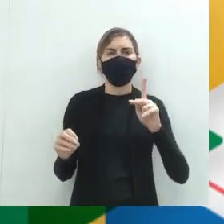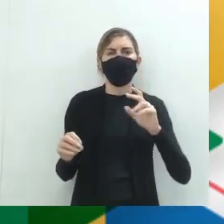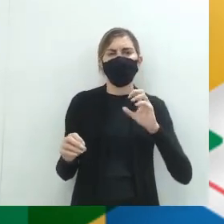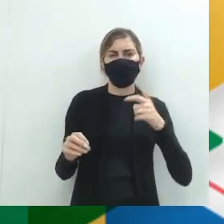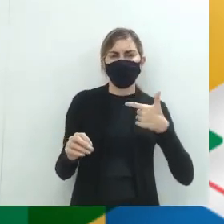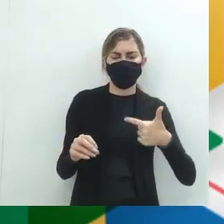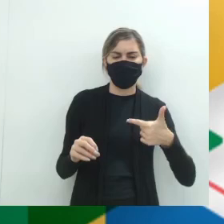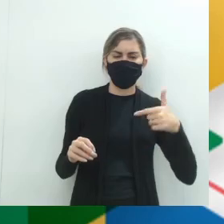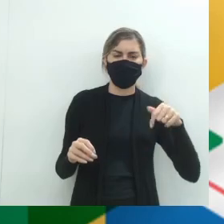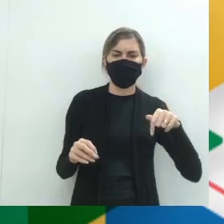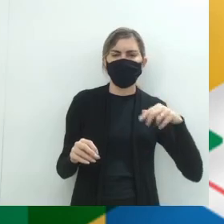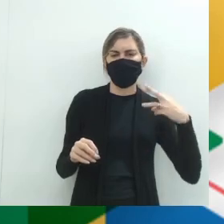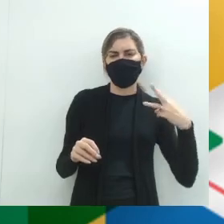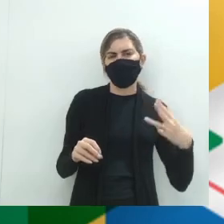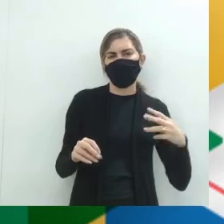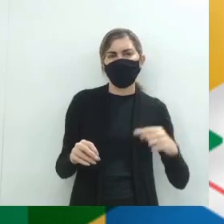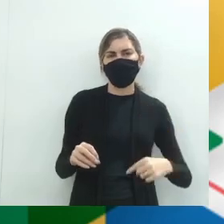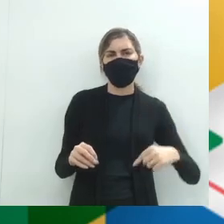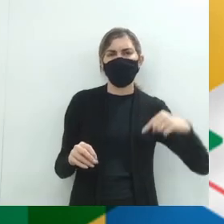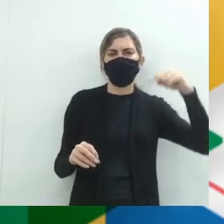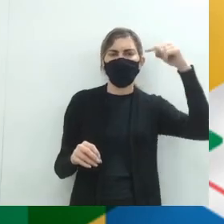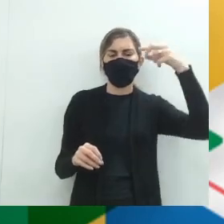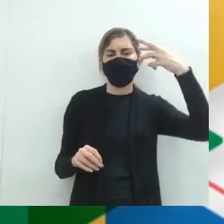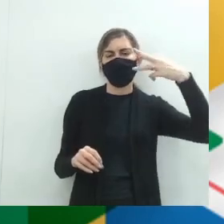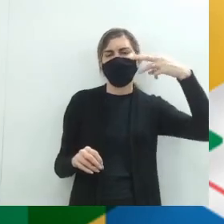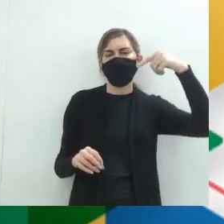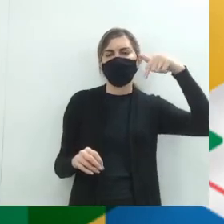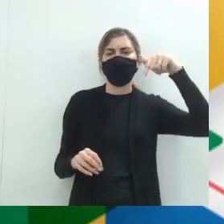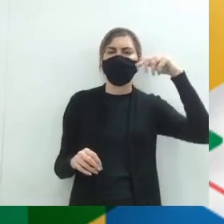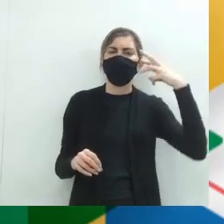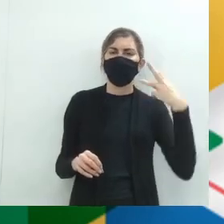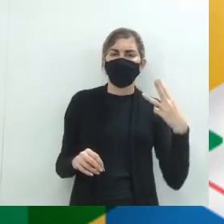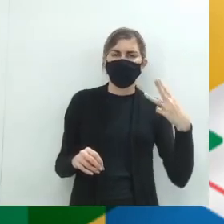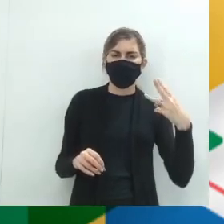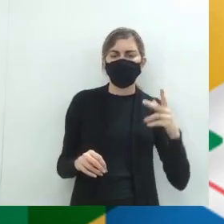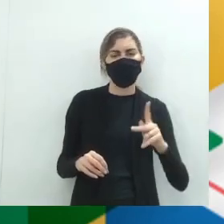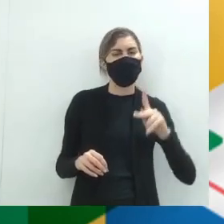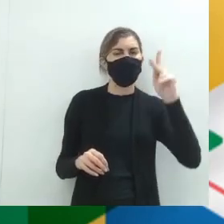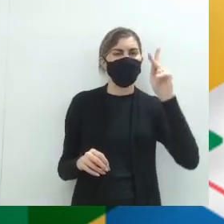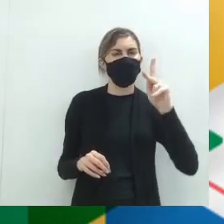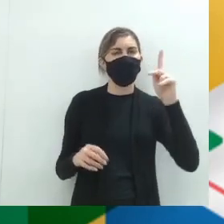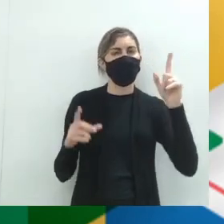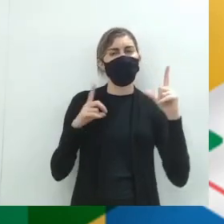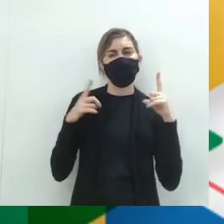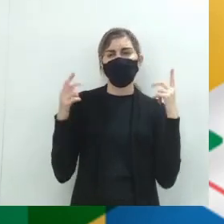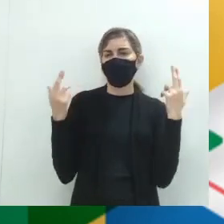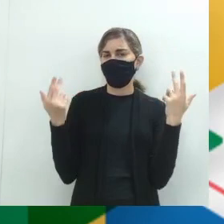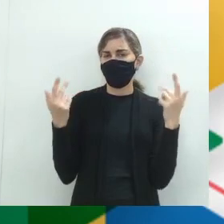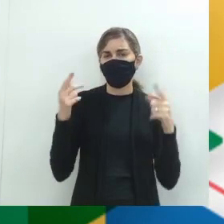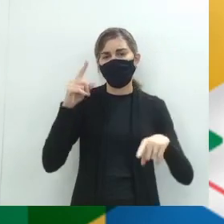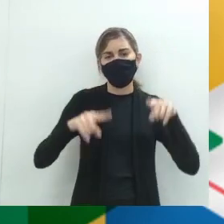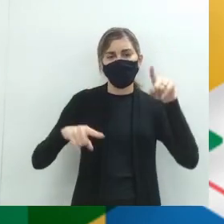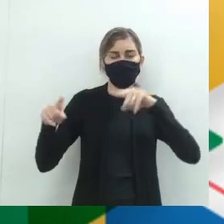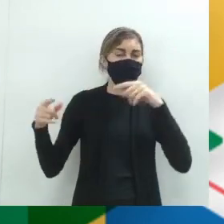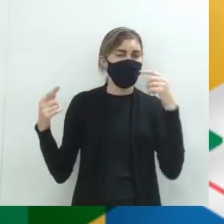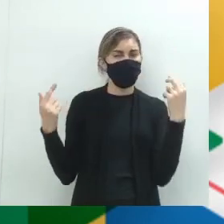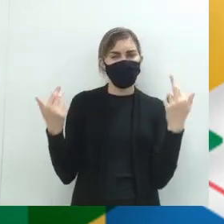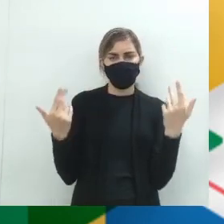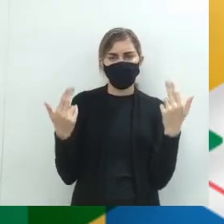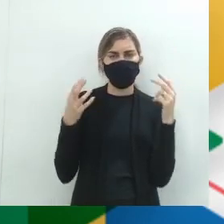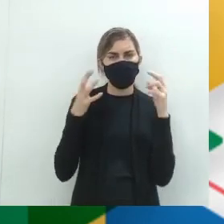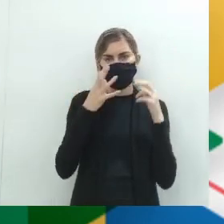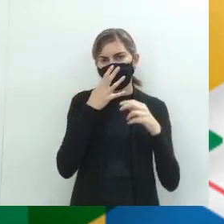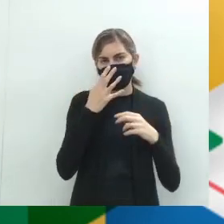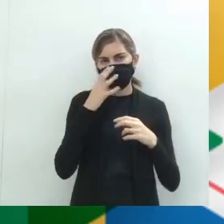de 273 até 373, mas tem a mesma variação. Fica ligado